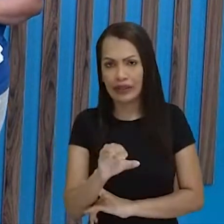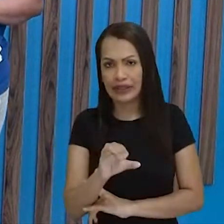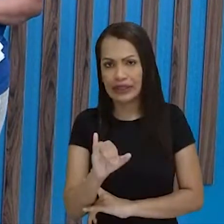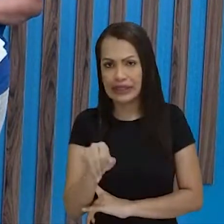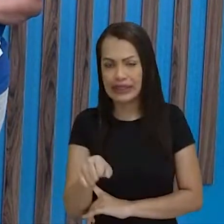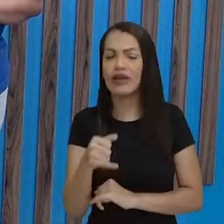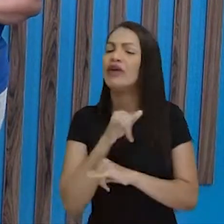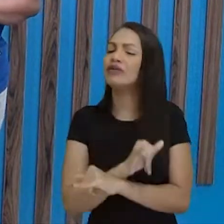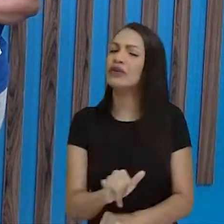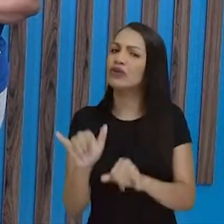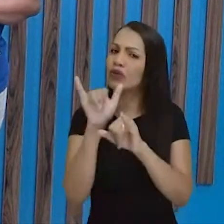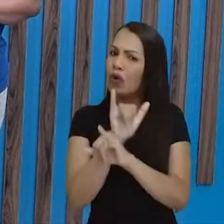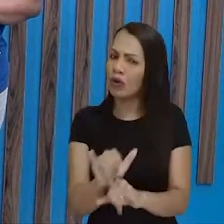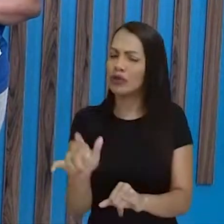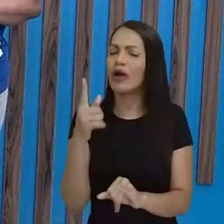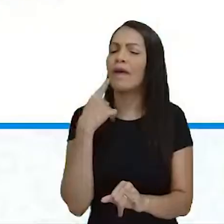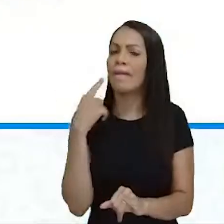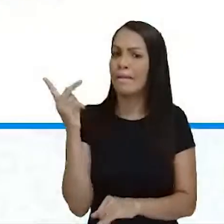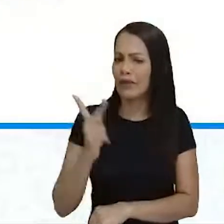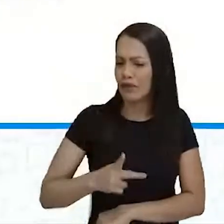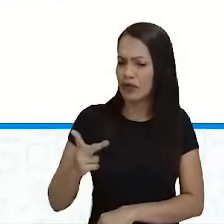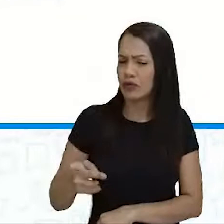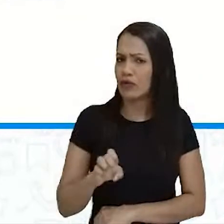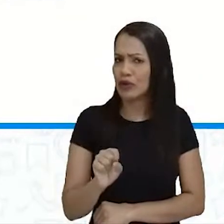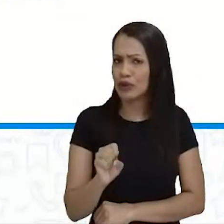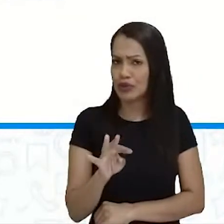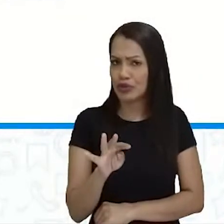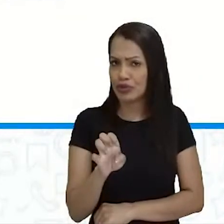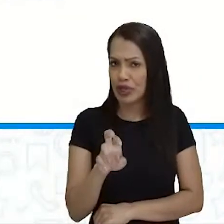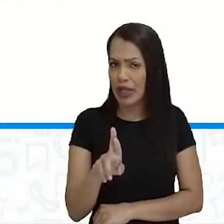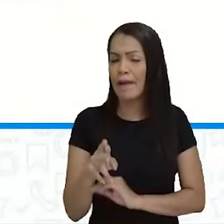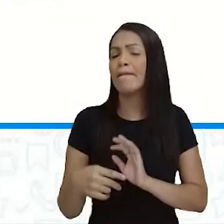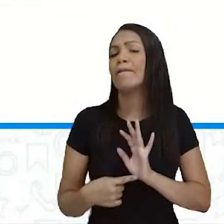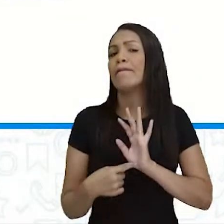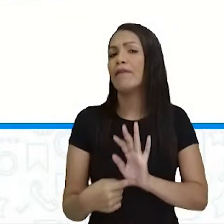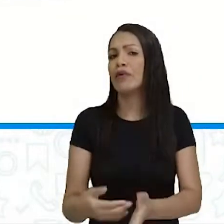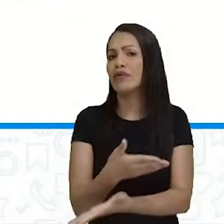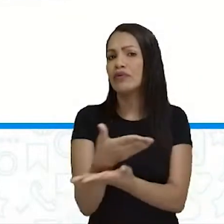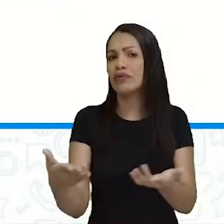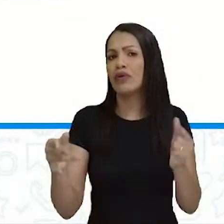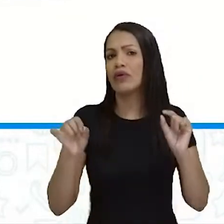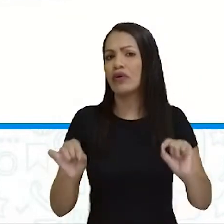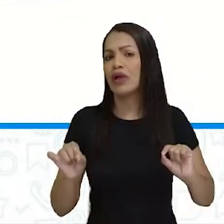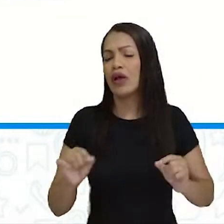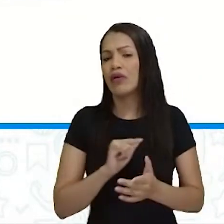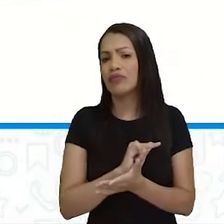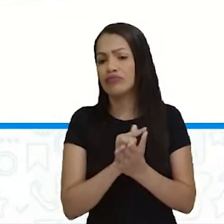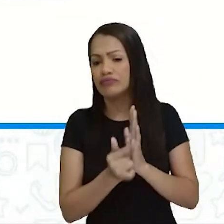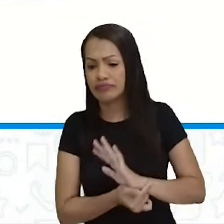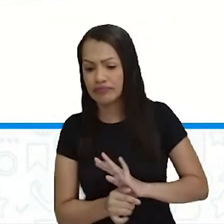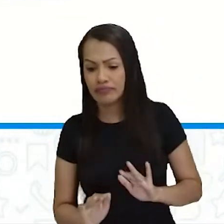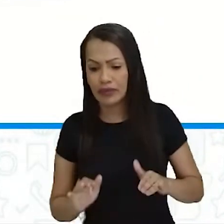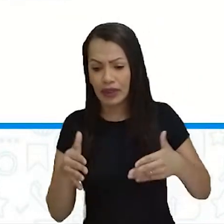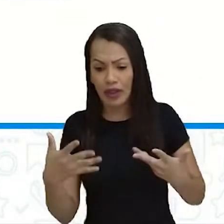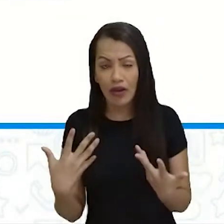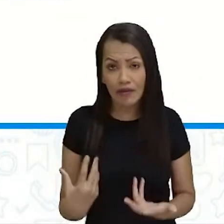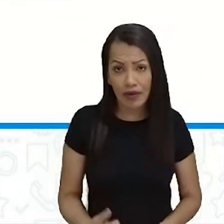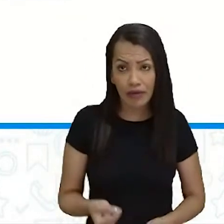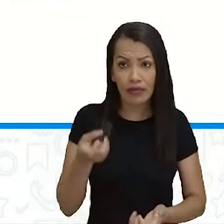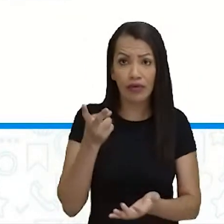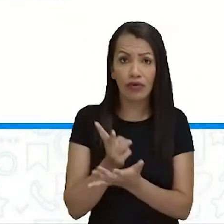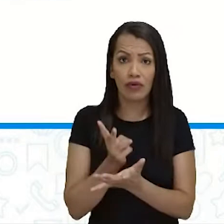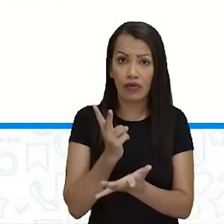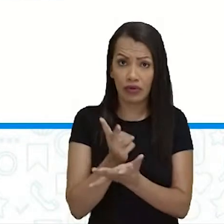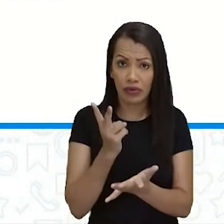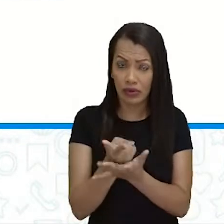né? A professora Esther tem mostrado para vocês algumas notícias, falado sobre esse gênero. Então, a gente vai continuar